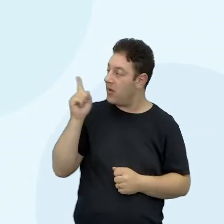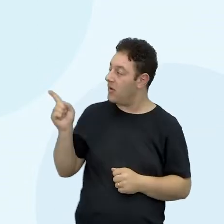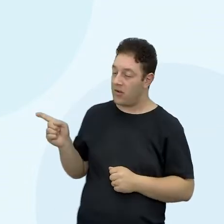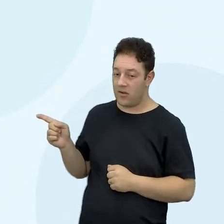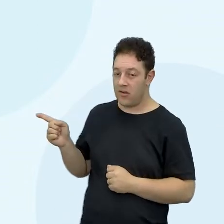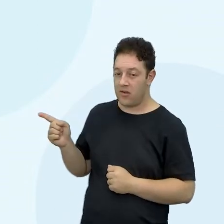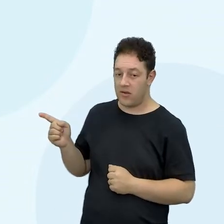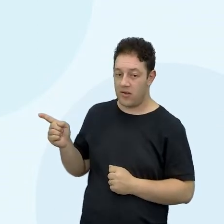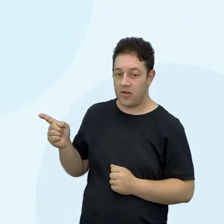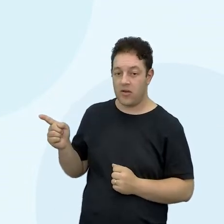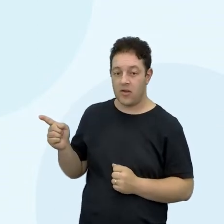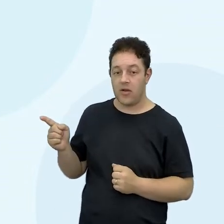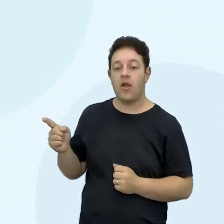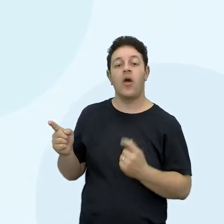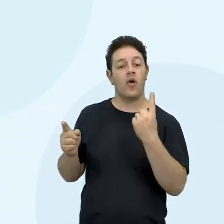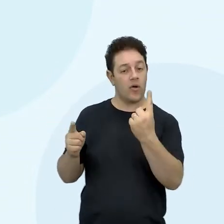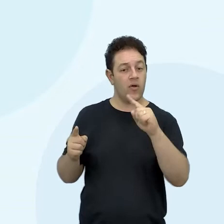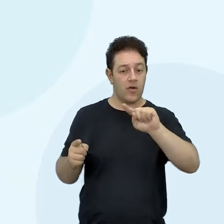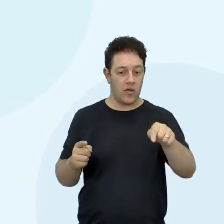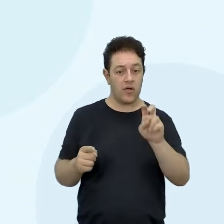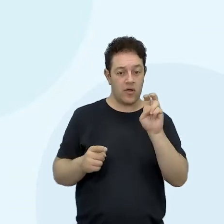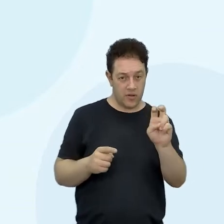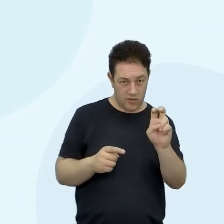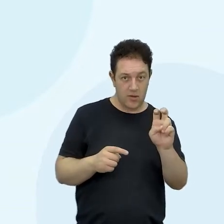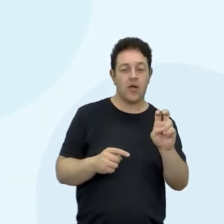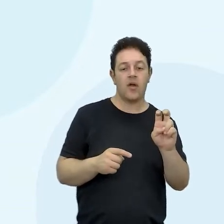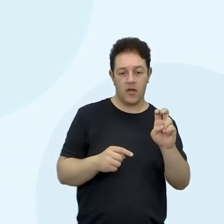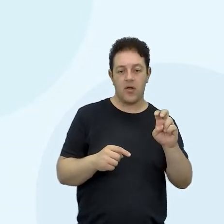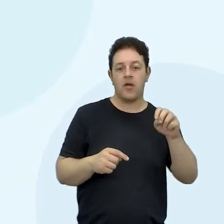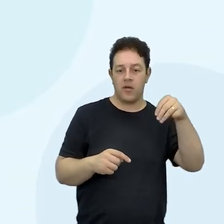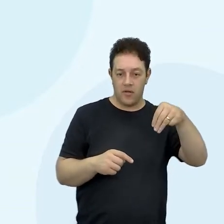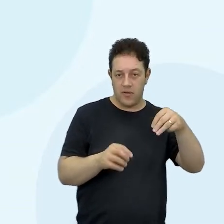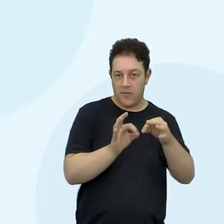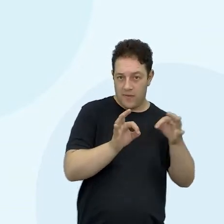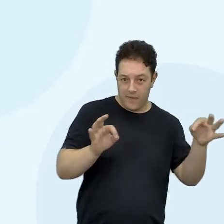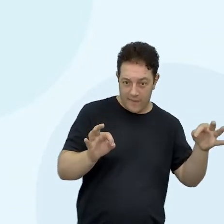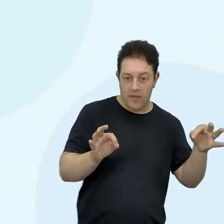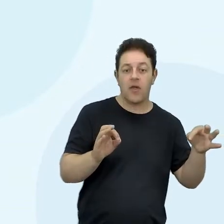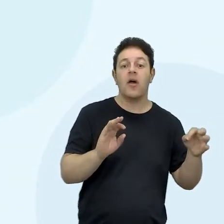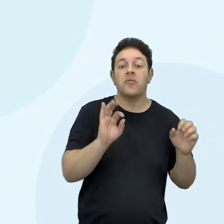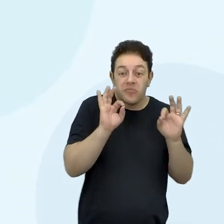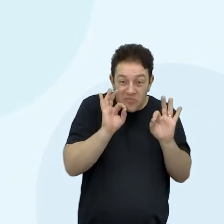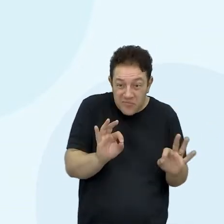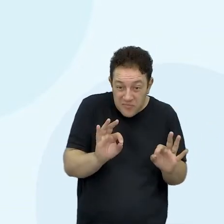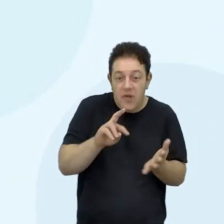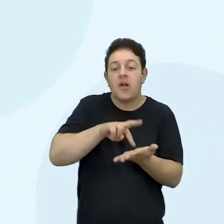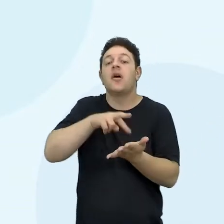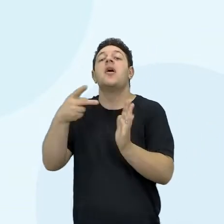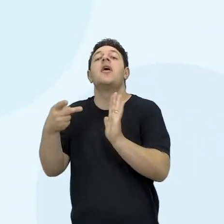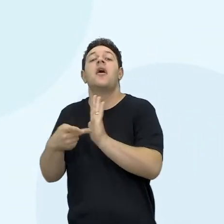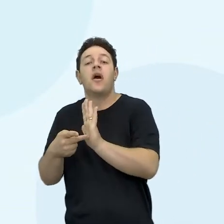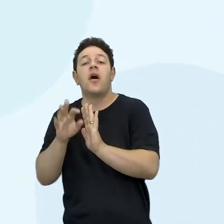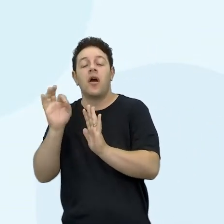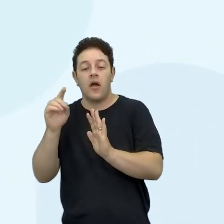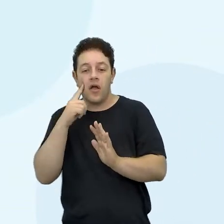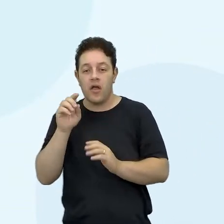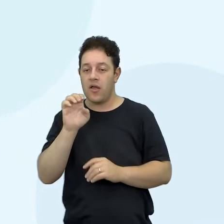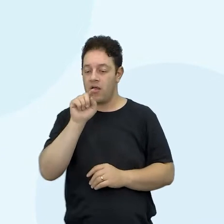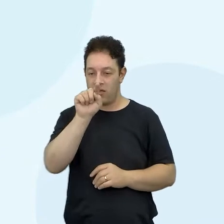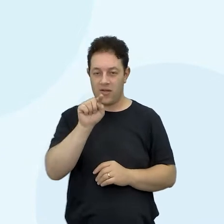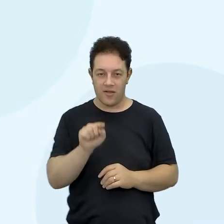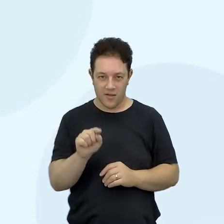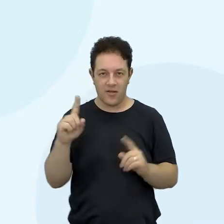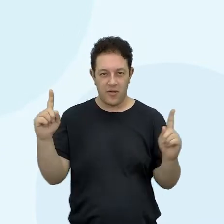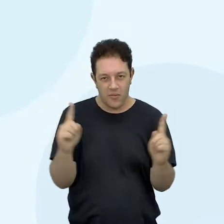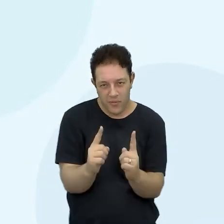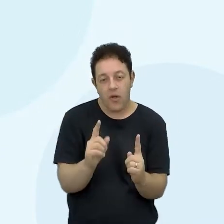evidentemente, não vai ter de verdade 1,5 metro, né? Ela vai ter, na escala